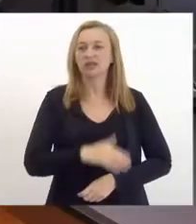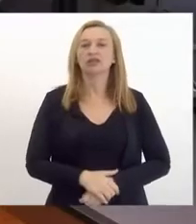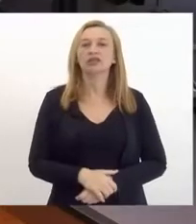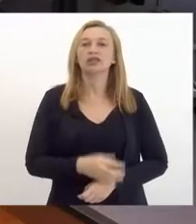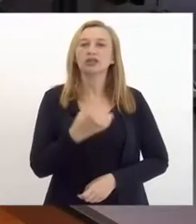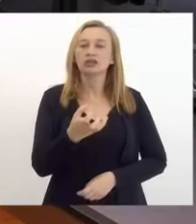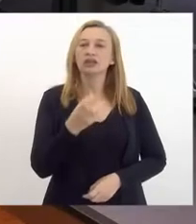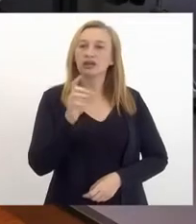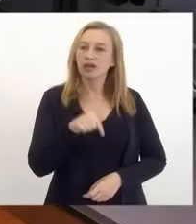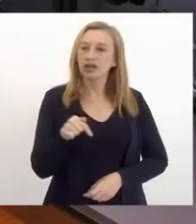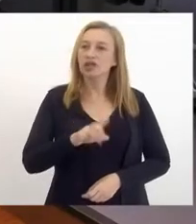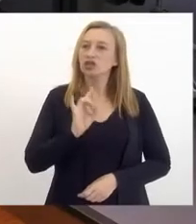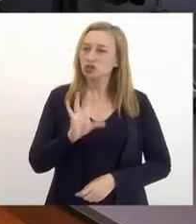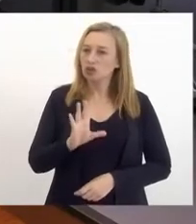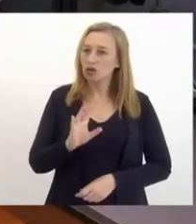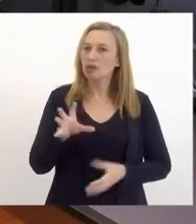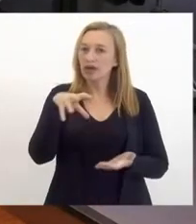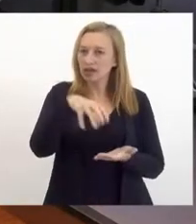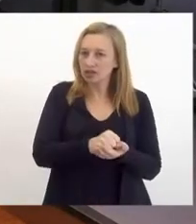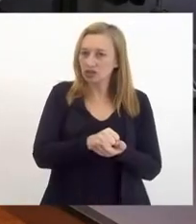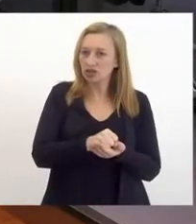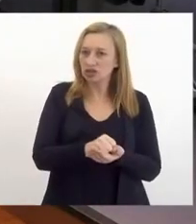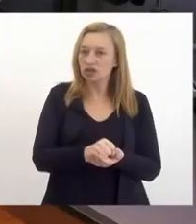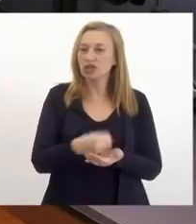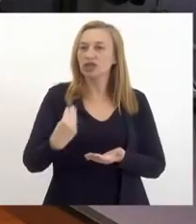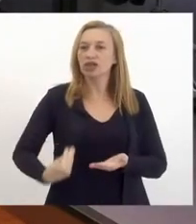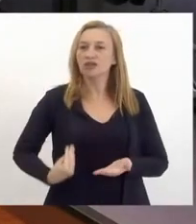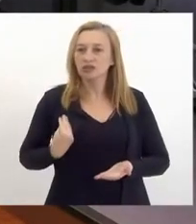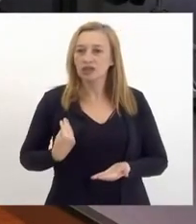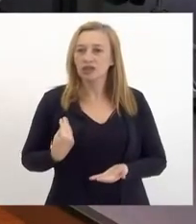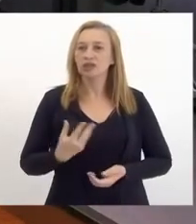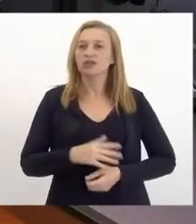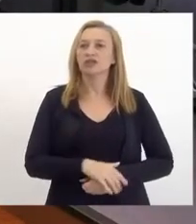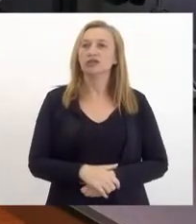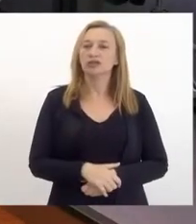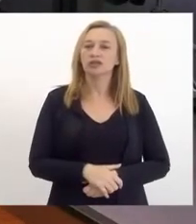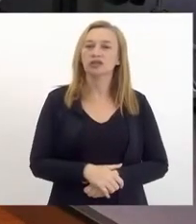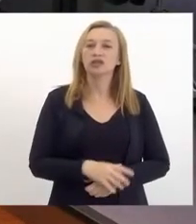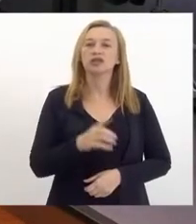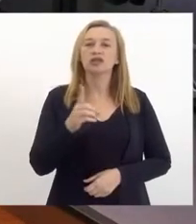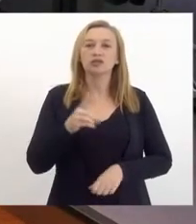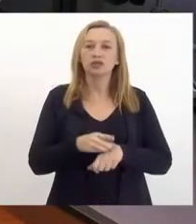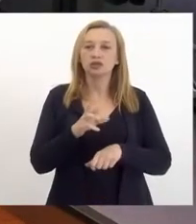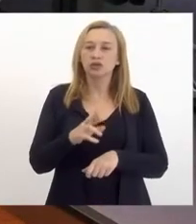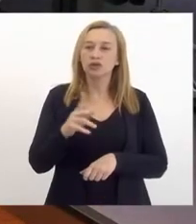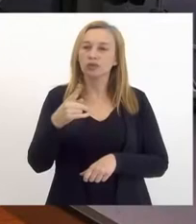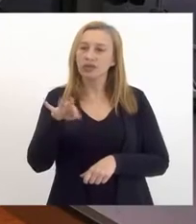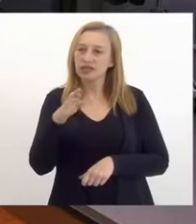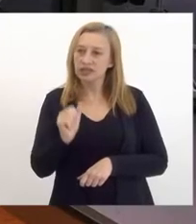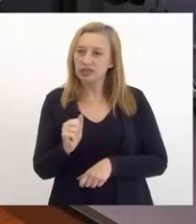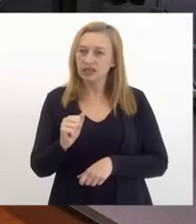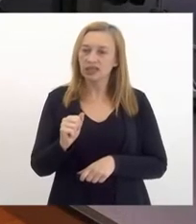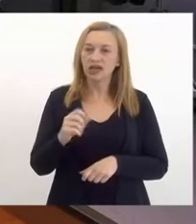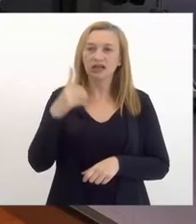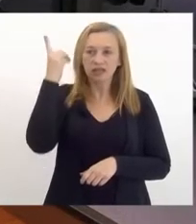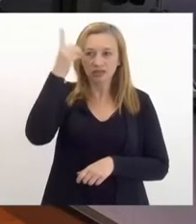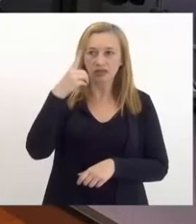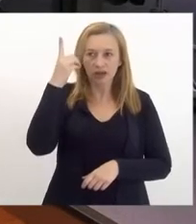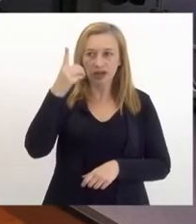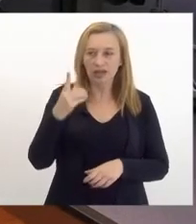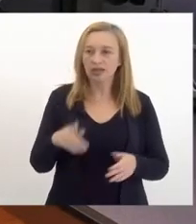aqui apenas registrar as presenças da doutora Priscila Félix, advogada, membro da Comissão da